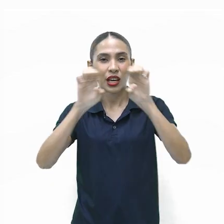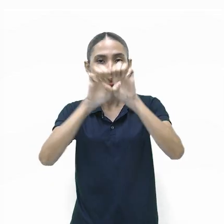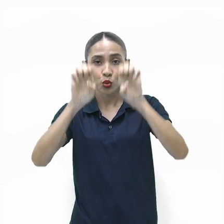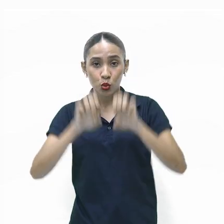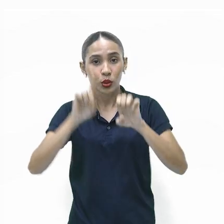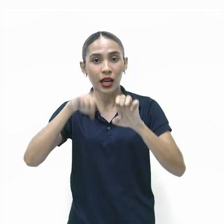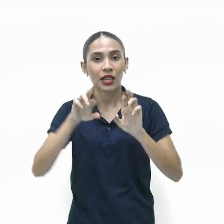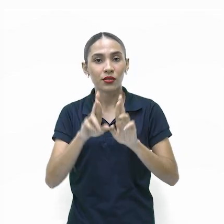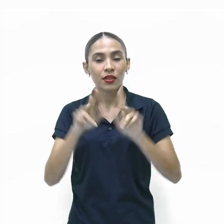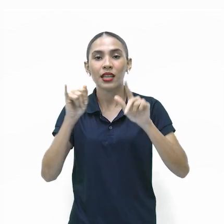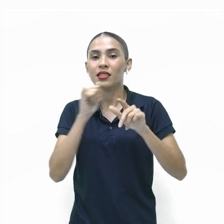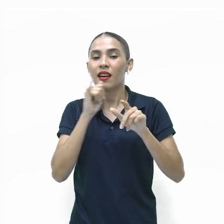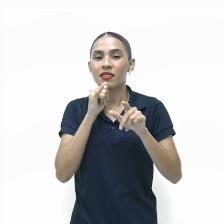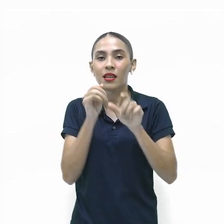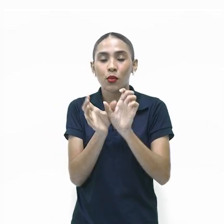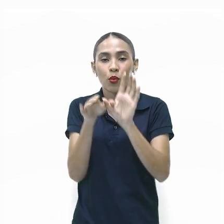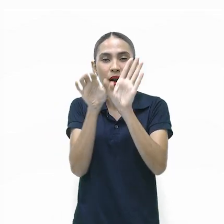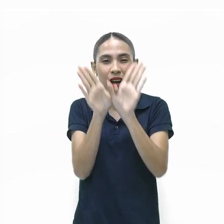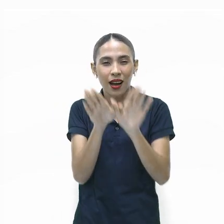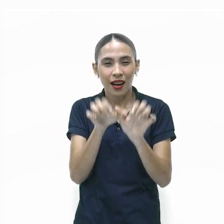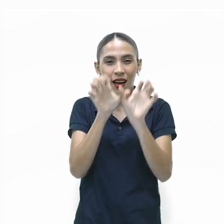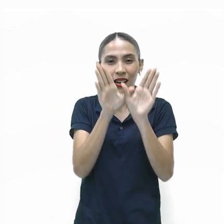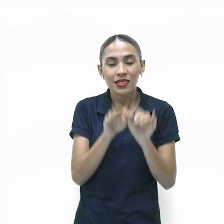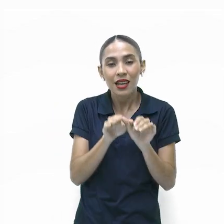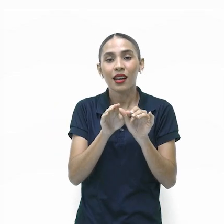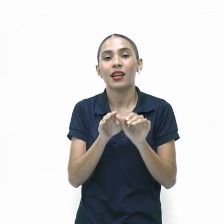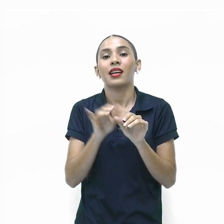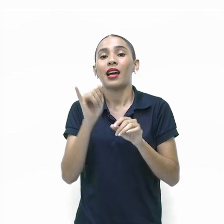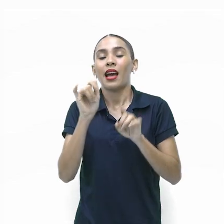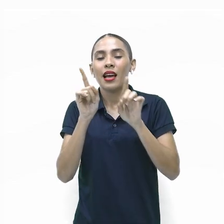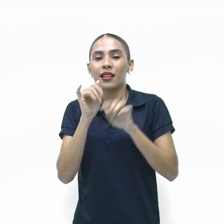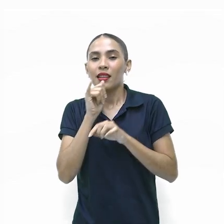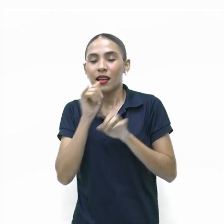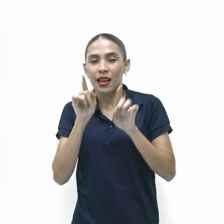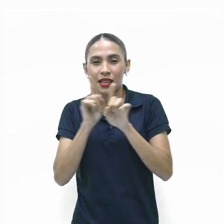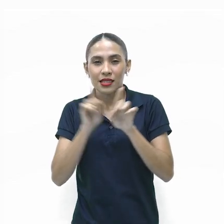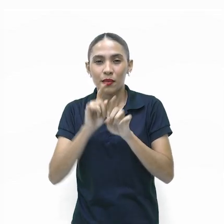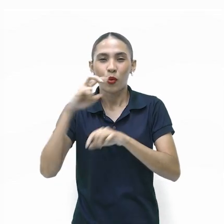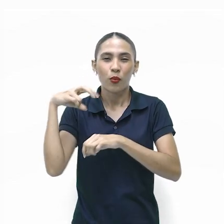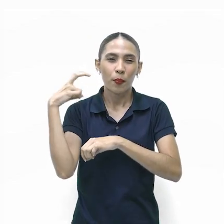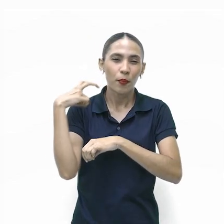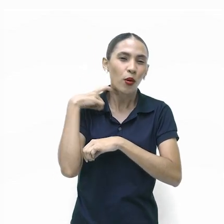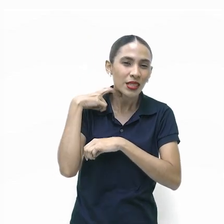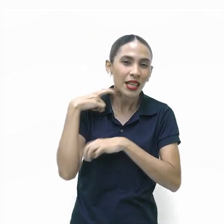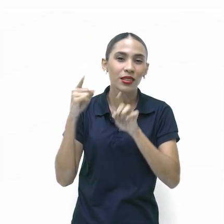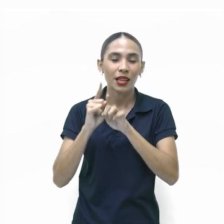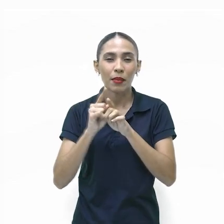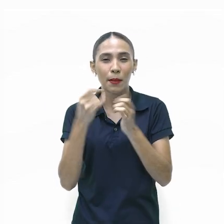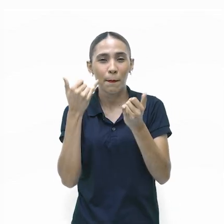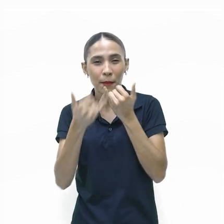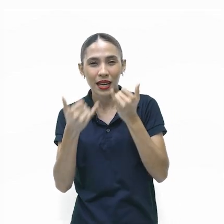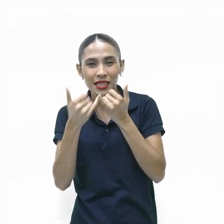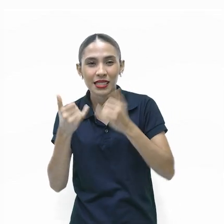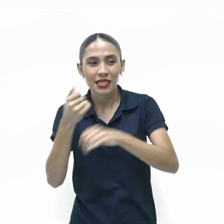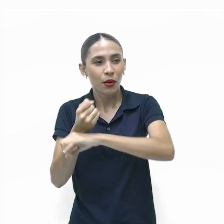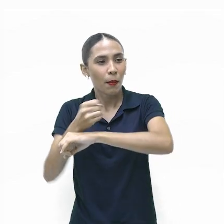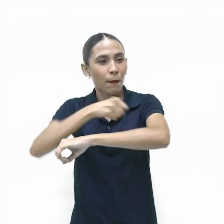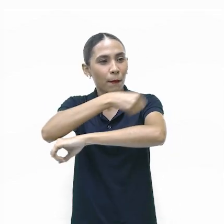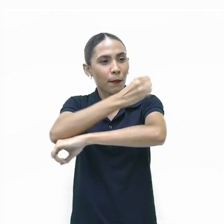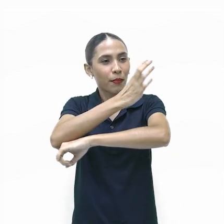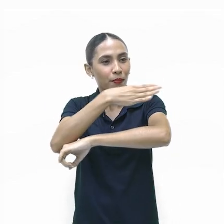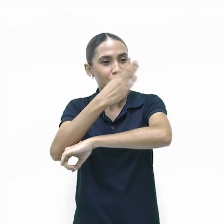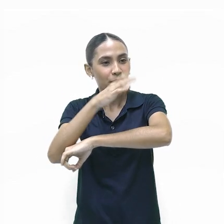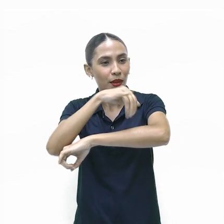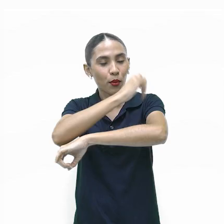exemplo, a asa de um inseto e a asa de uma ave. E o nosso braço, por exemplo, a asa do morcego e a nadadeira da baleia, elas